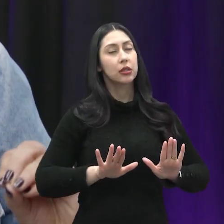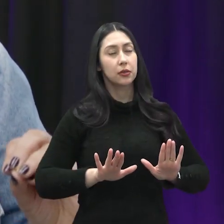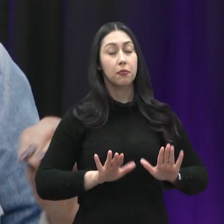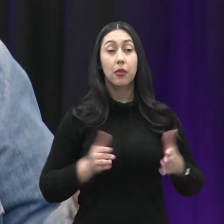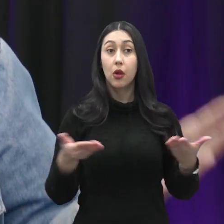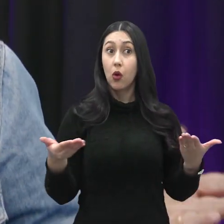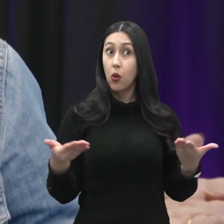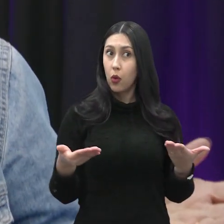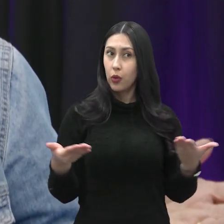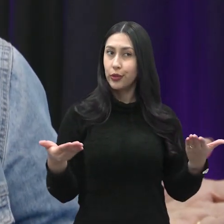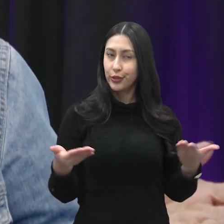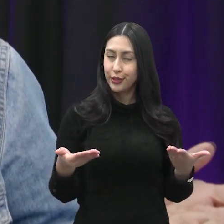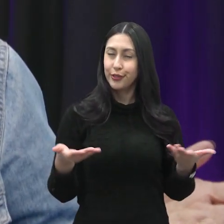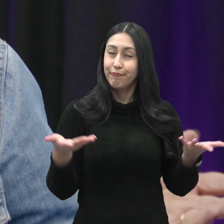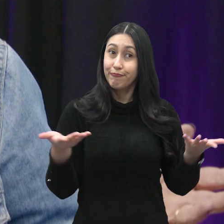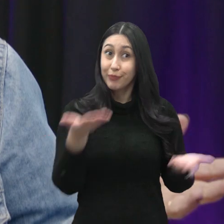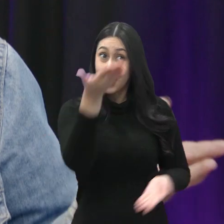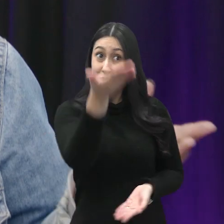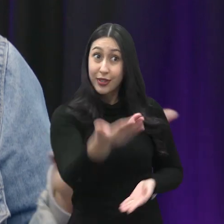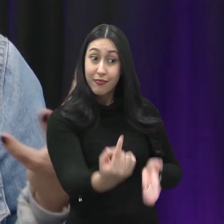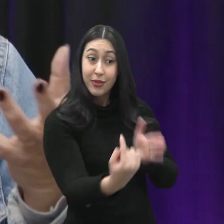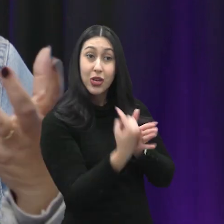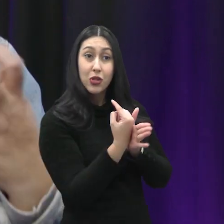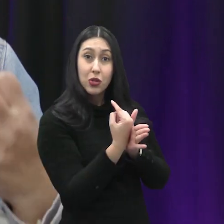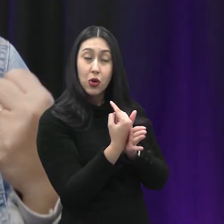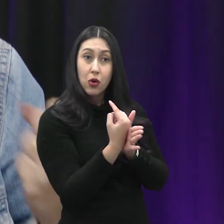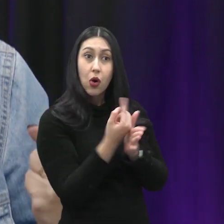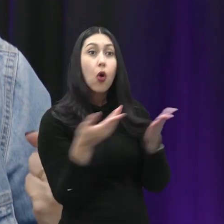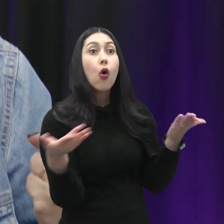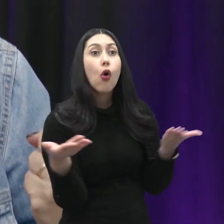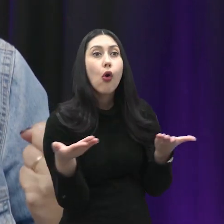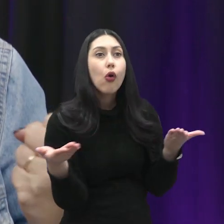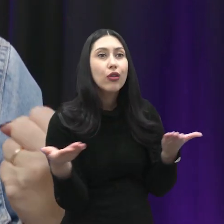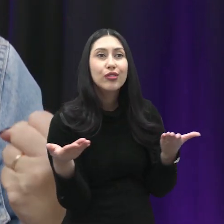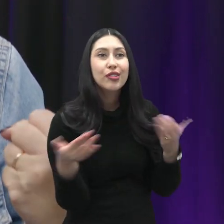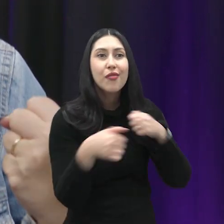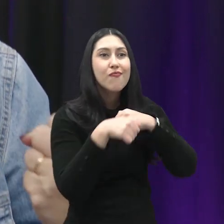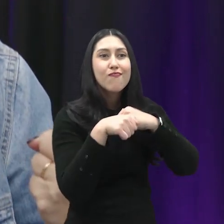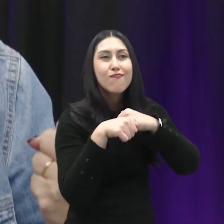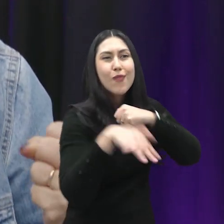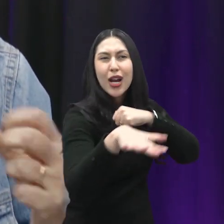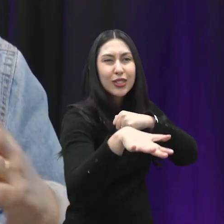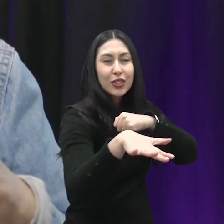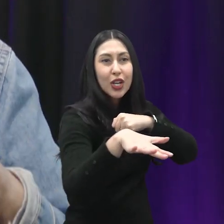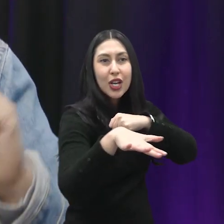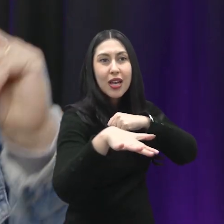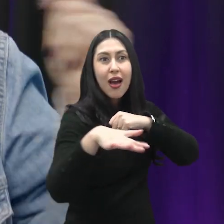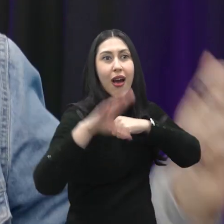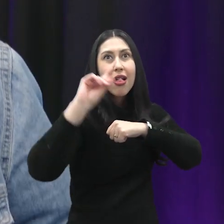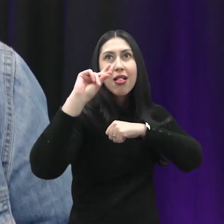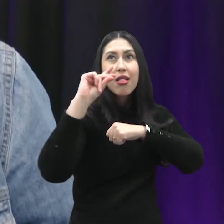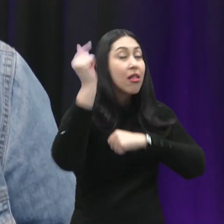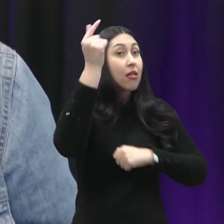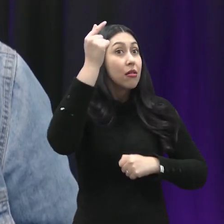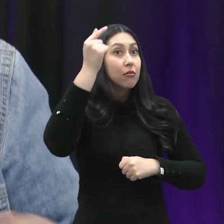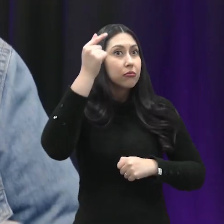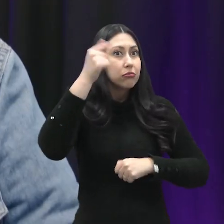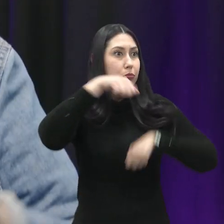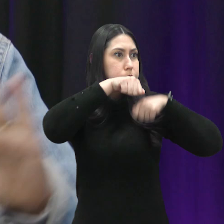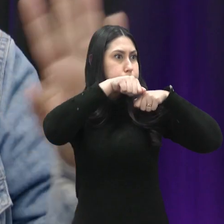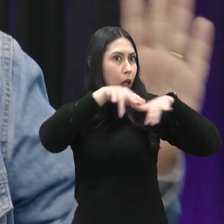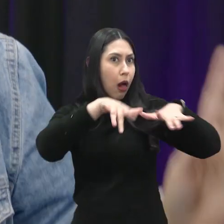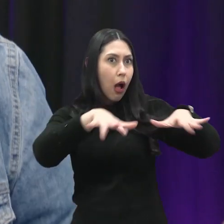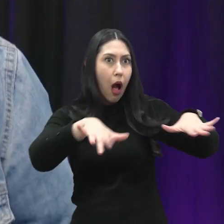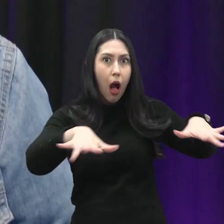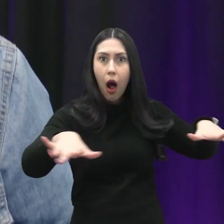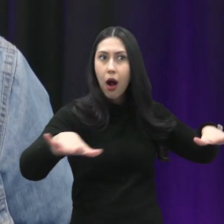existe hoje, como você mesmo me perguntou, essa mídia, né? Hoje tudo, em 2 minutos, tudo